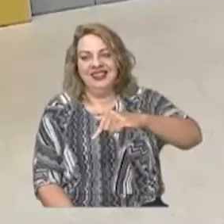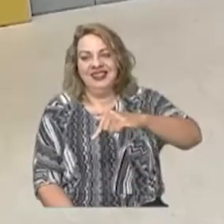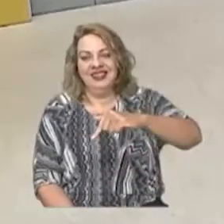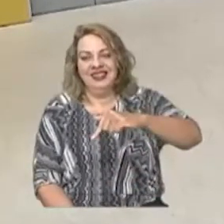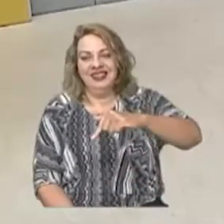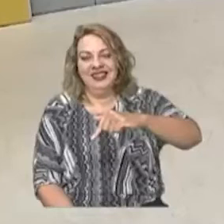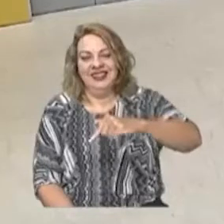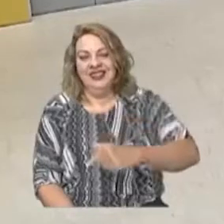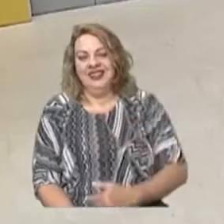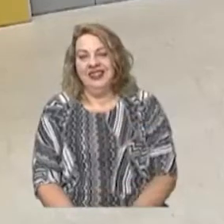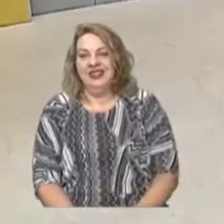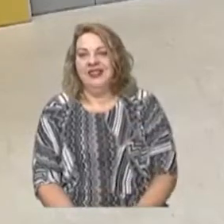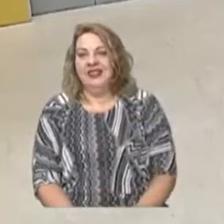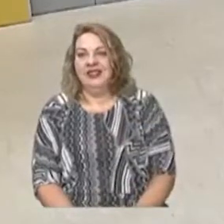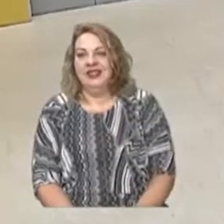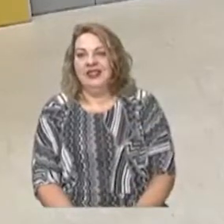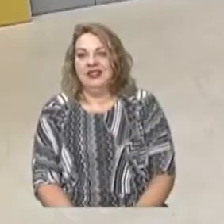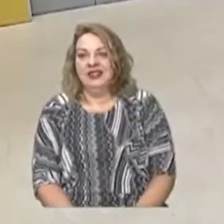número 7.